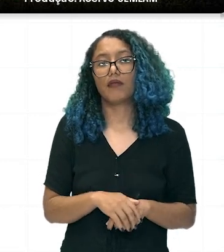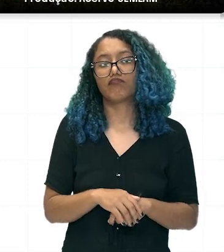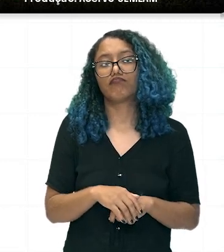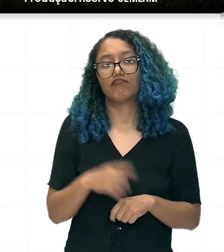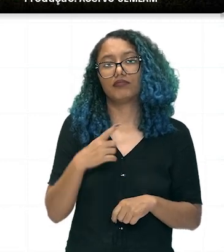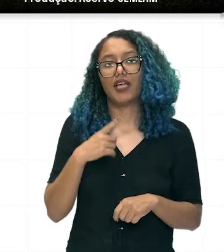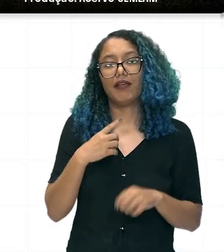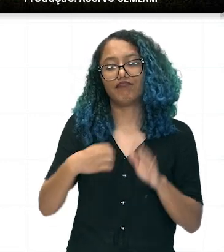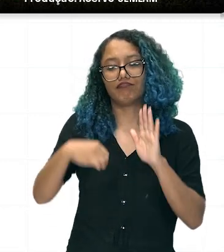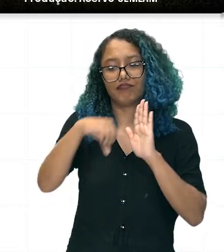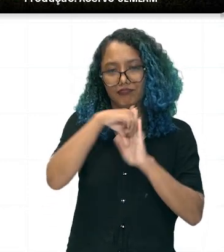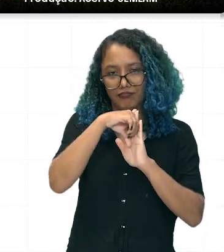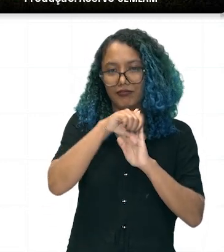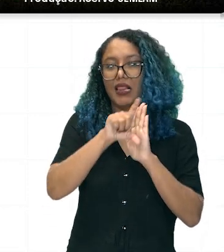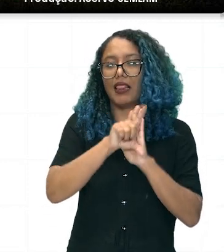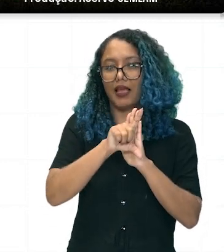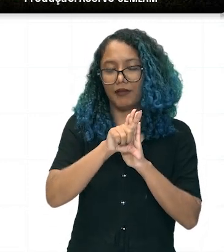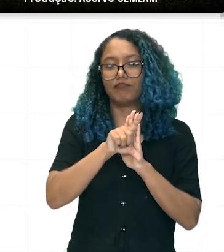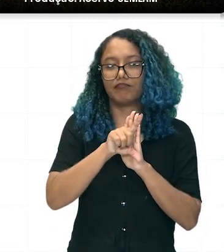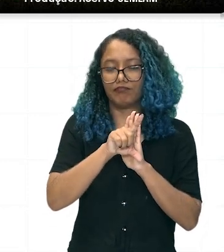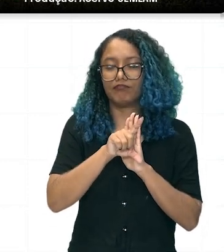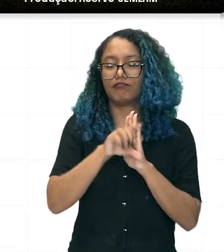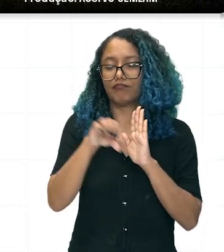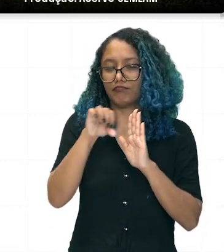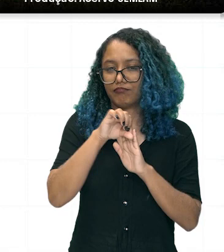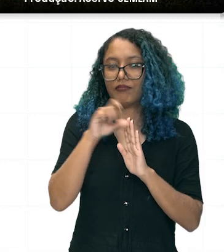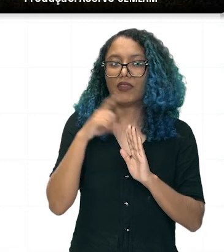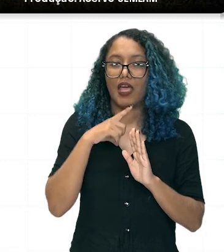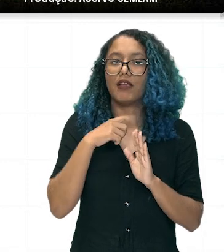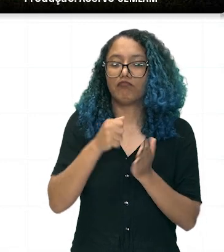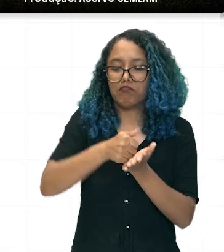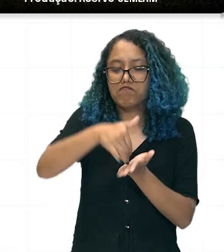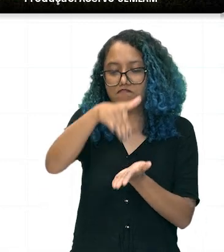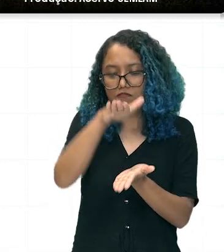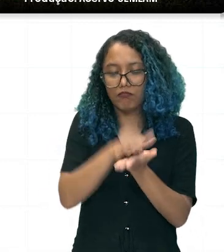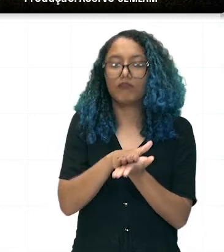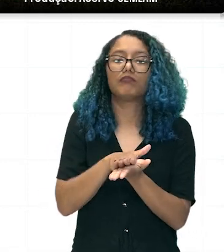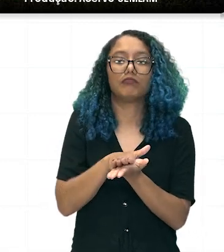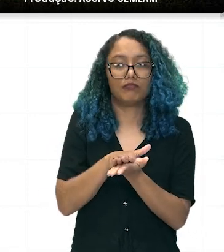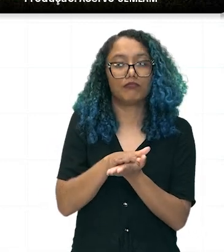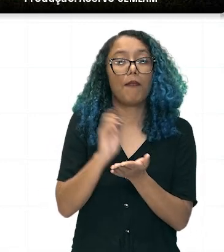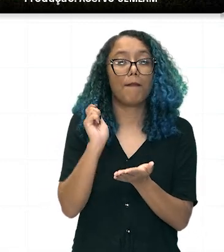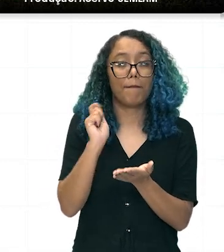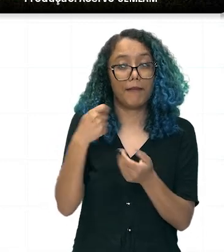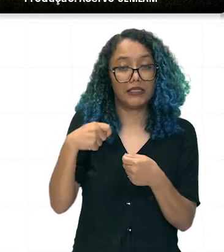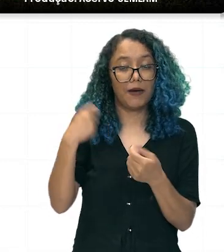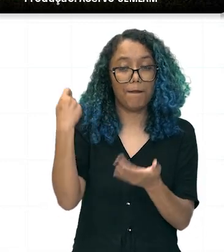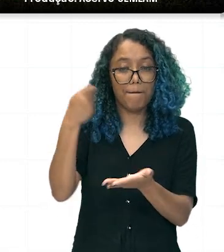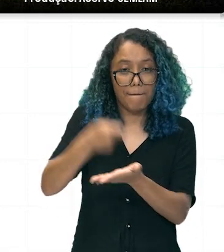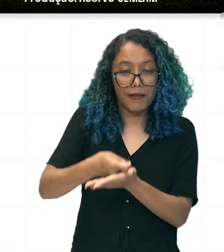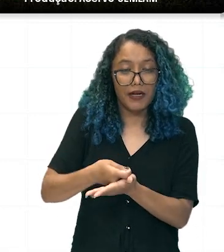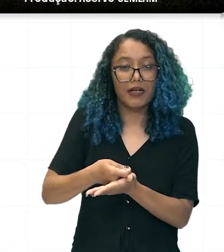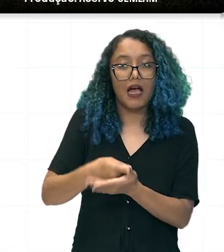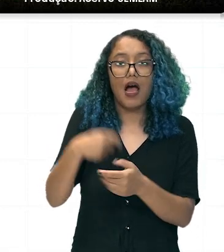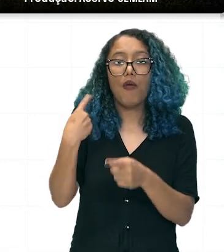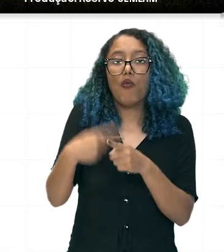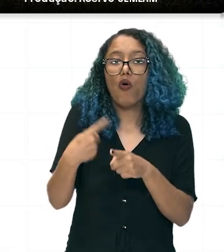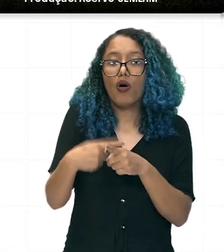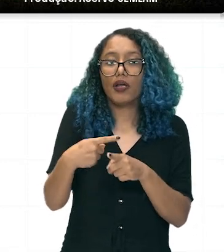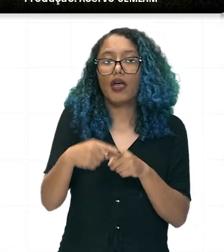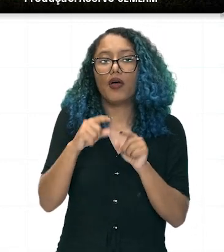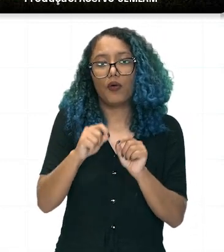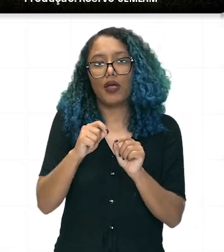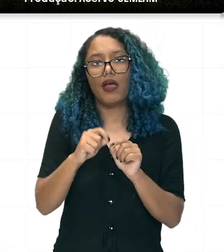culpada, né? Ela vai ser levada ali por uma multa de causar um incêndio florestal, por um evento